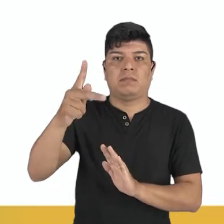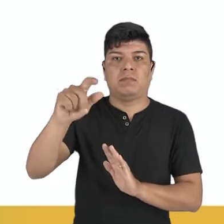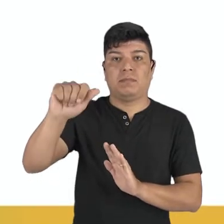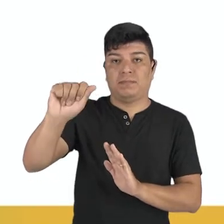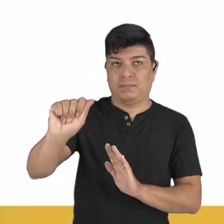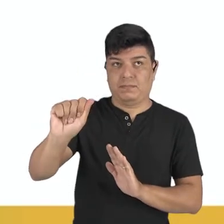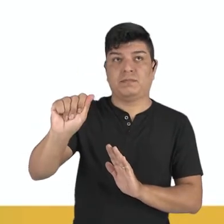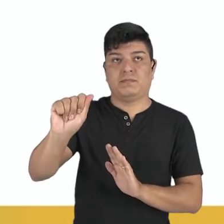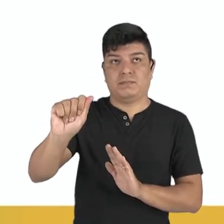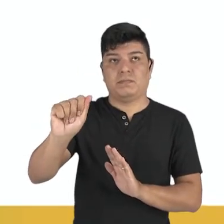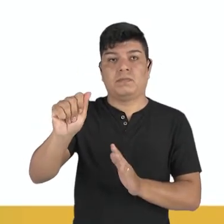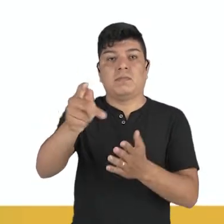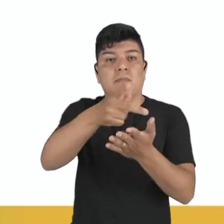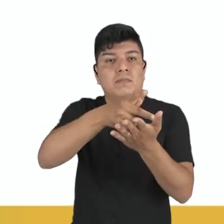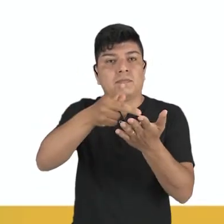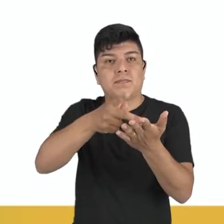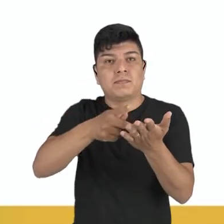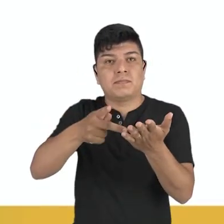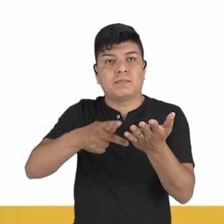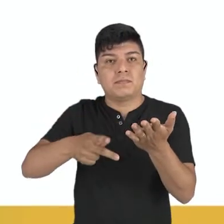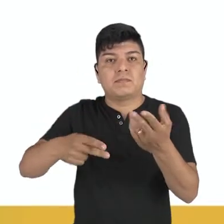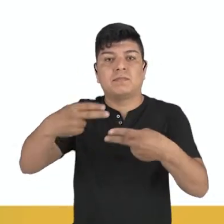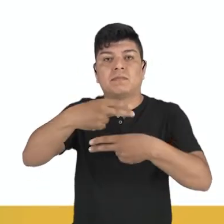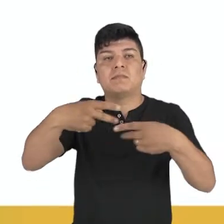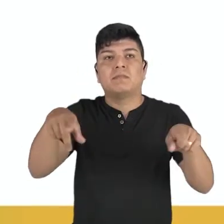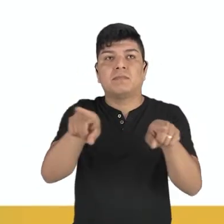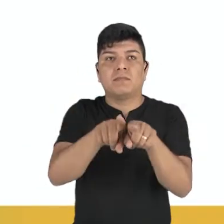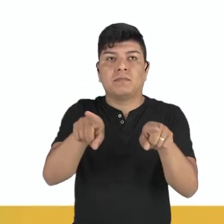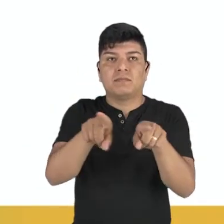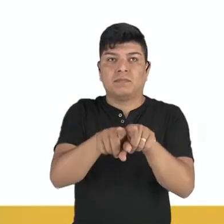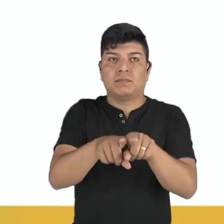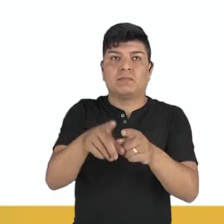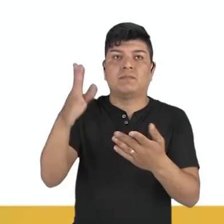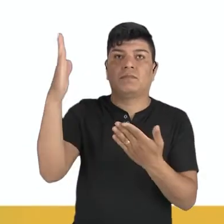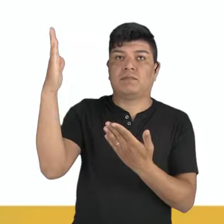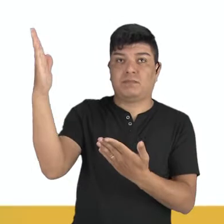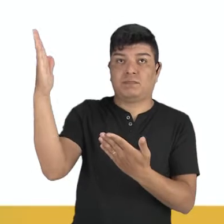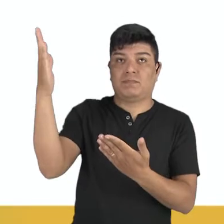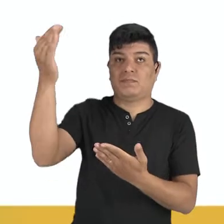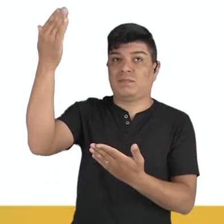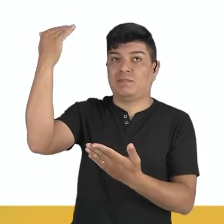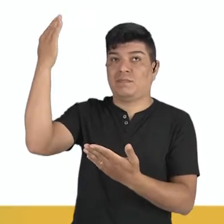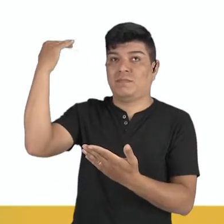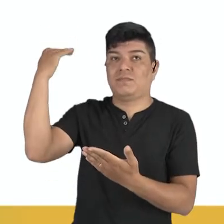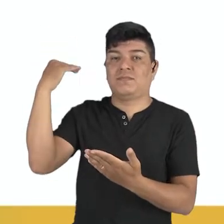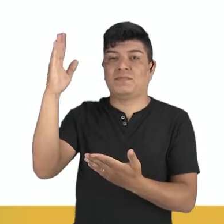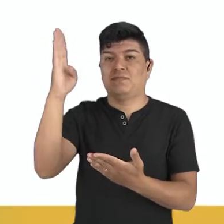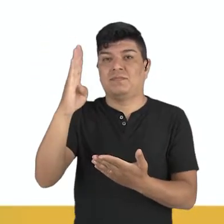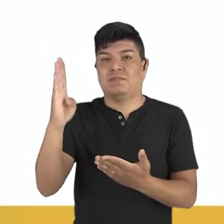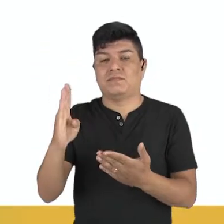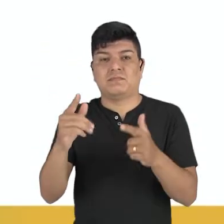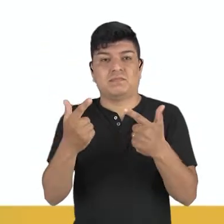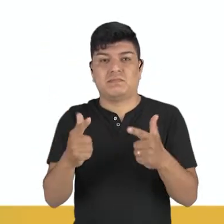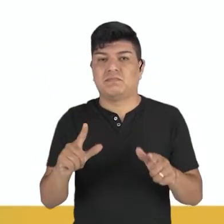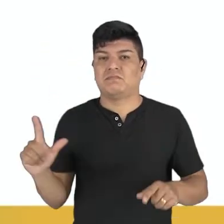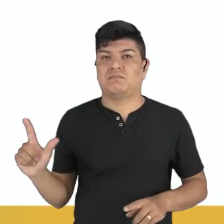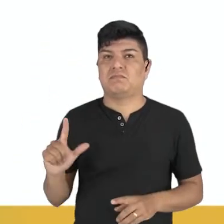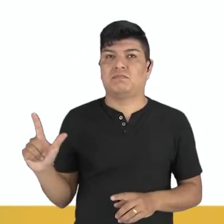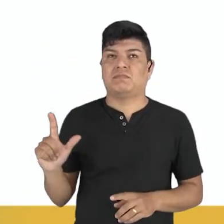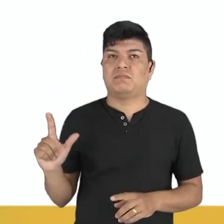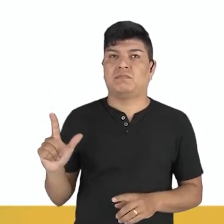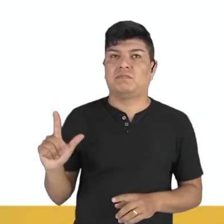cantigas poesias e as novelas de Cavalaria nessa época nada no Brasil ainda nós não temos uma